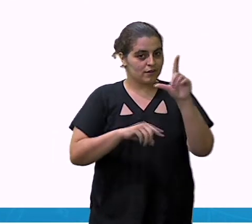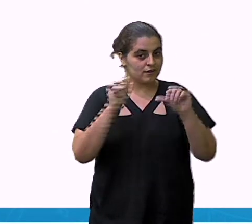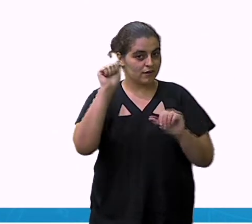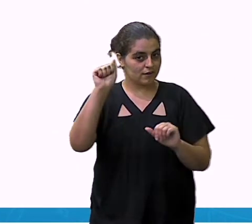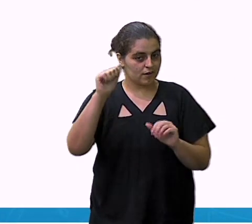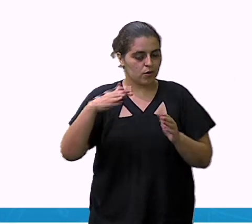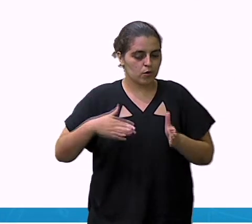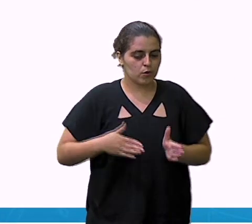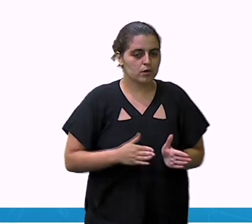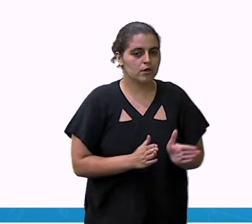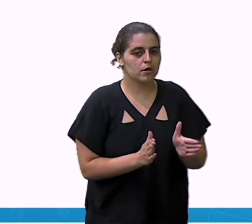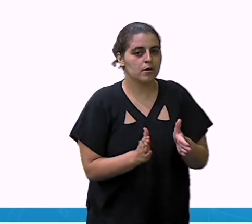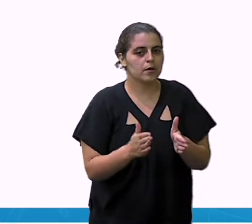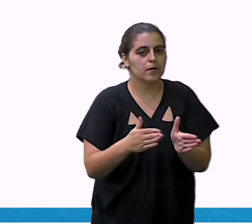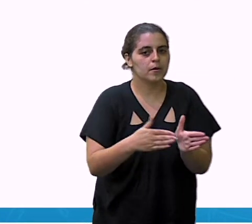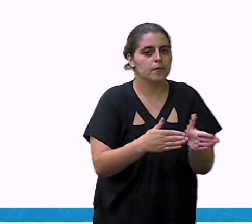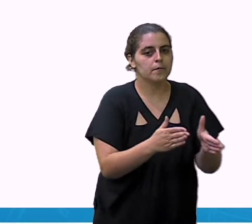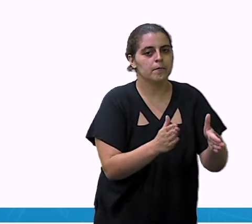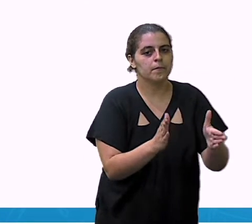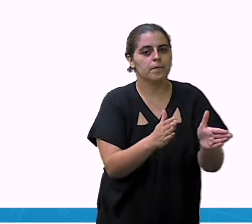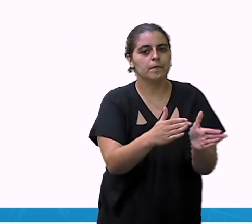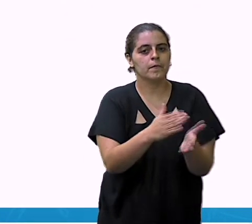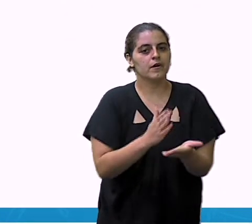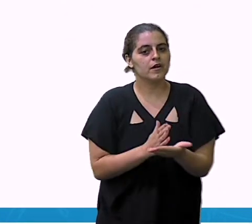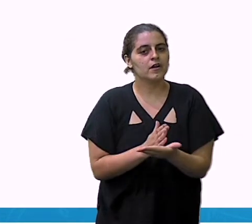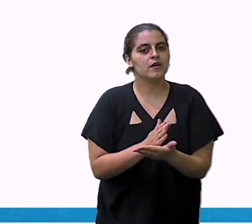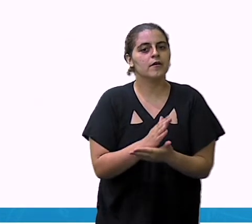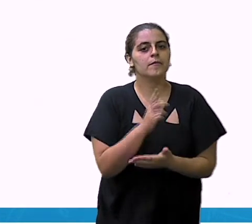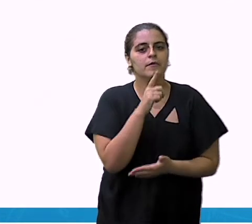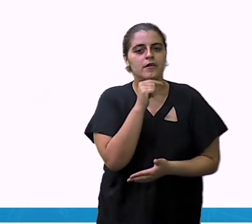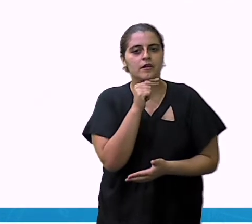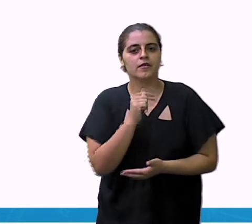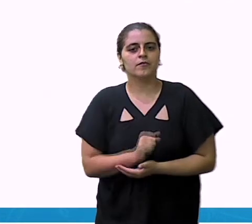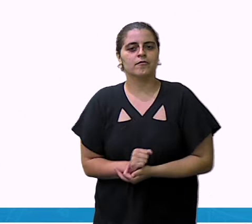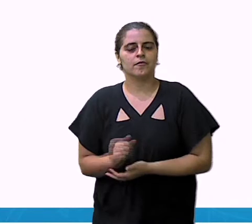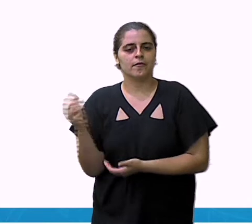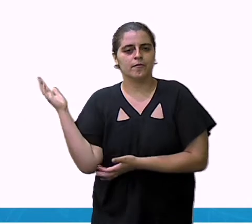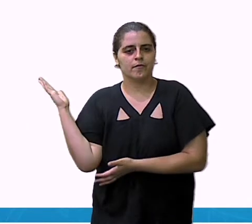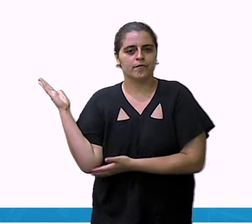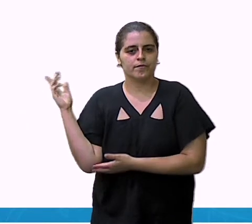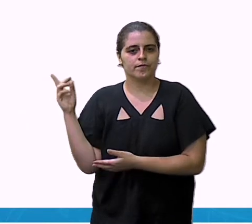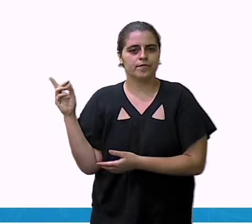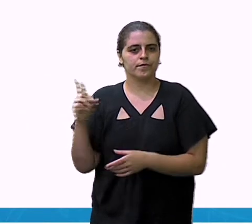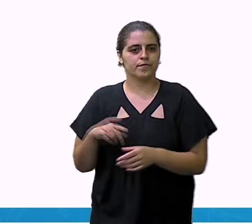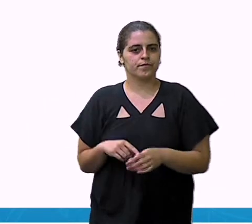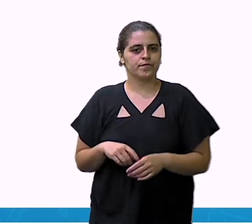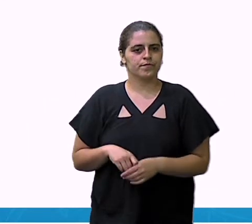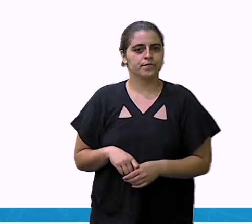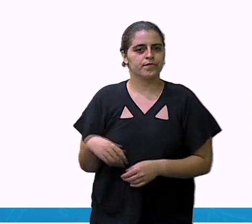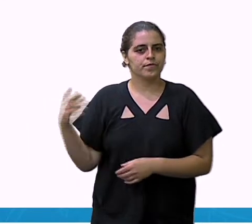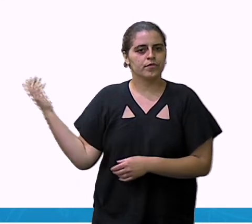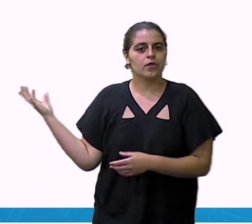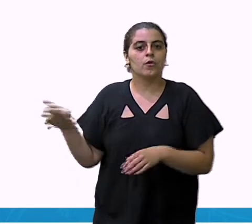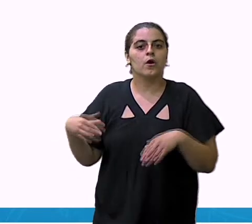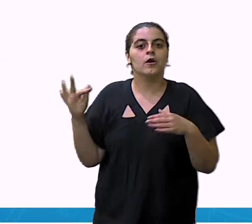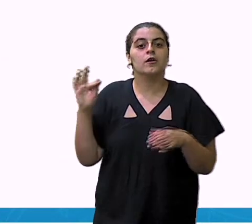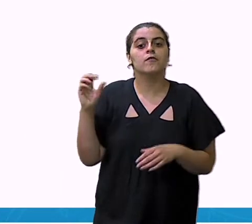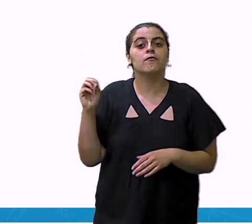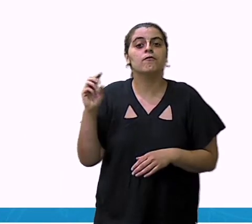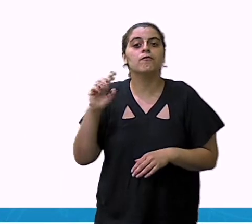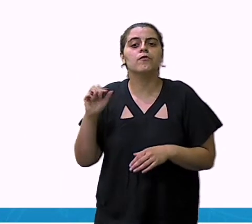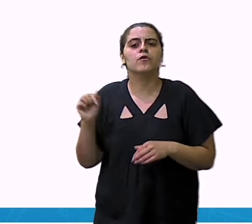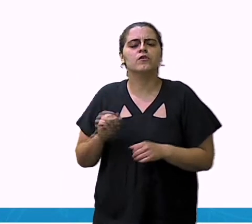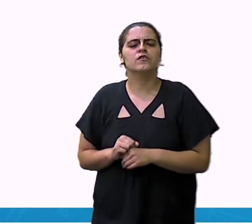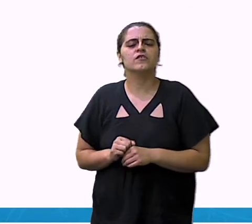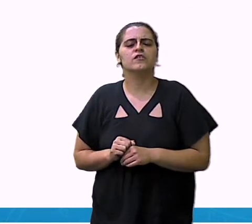curso de água. Ele tem todo um curso, né? foz de um rio é o